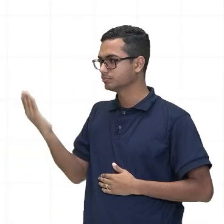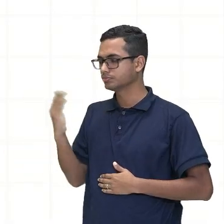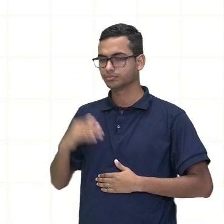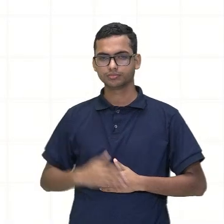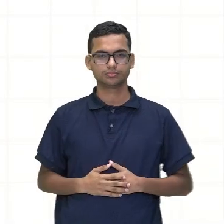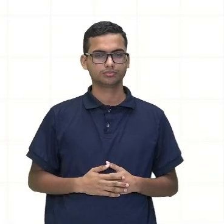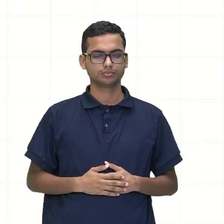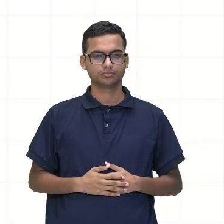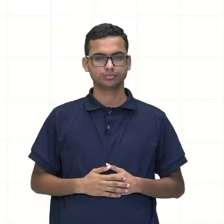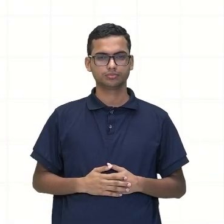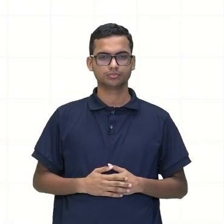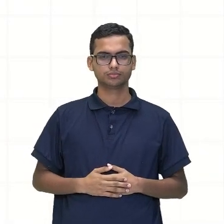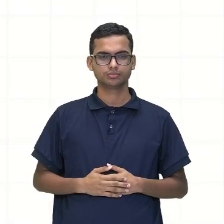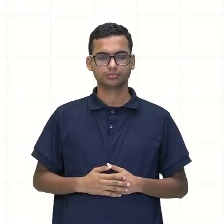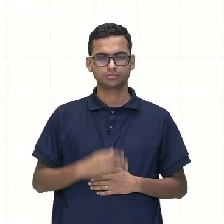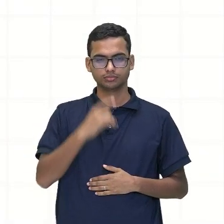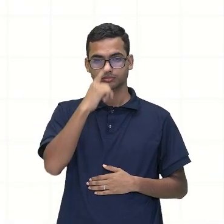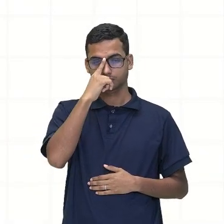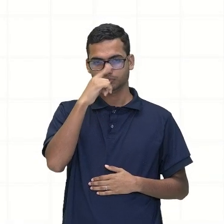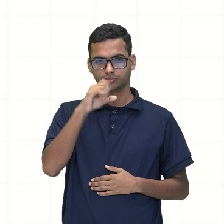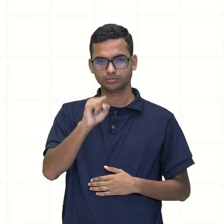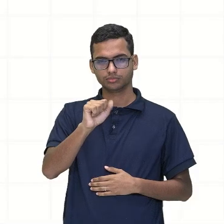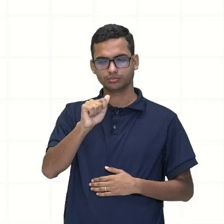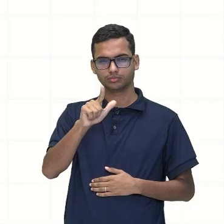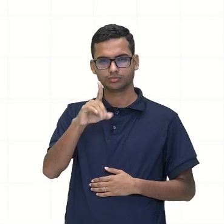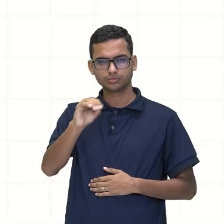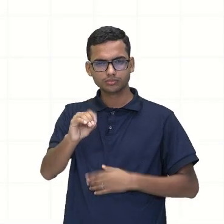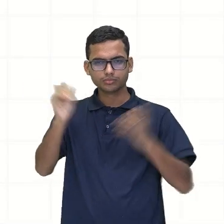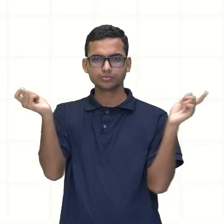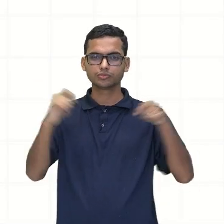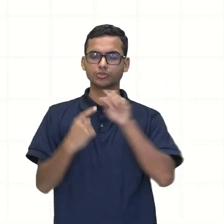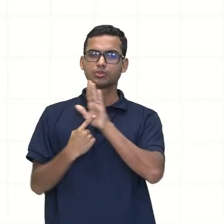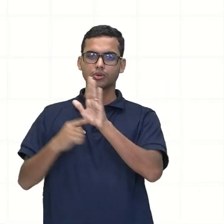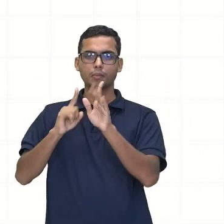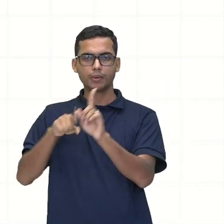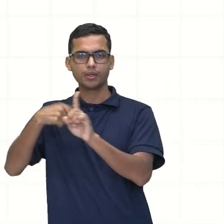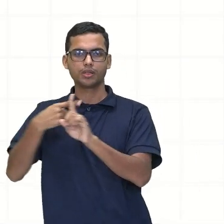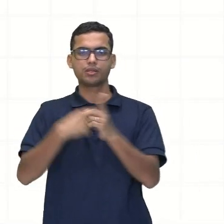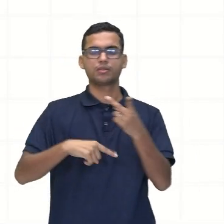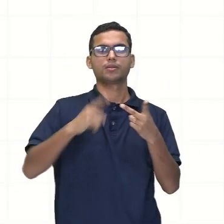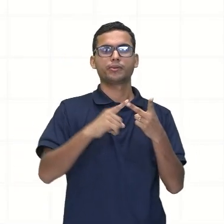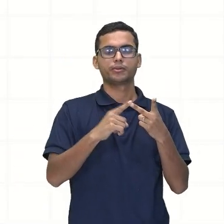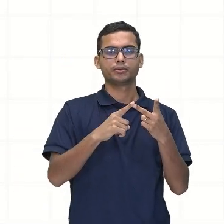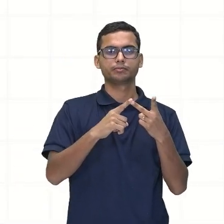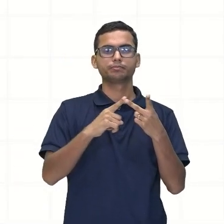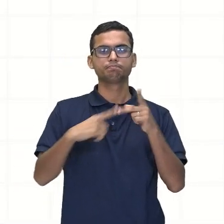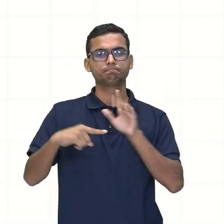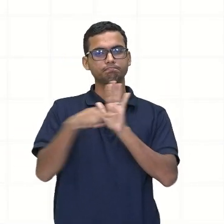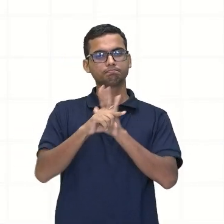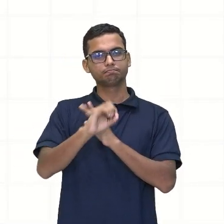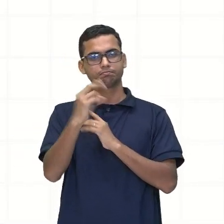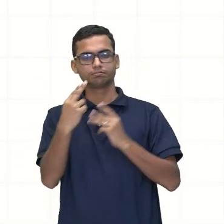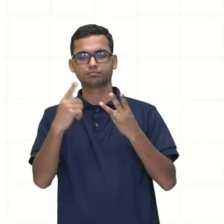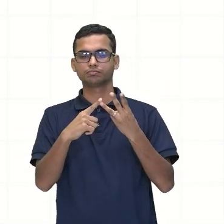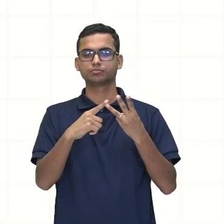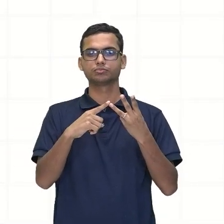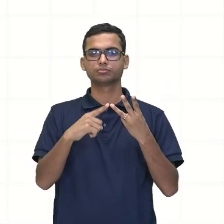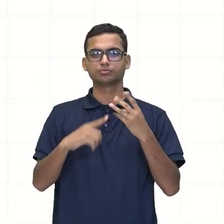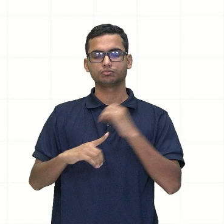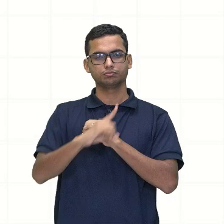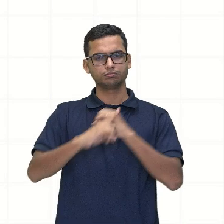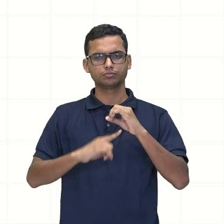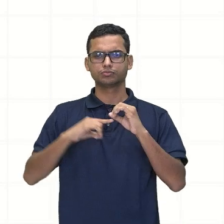Saldo, uma diferença que pode ser positiva, negativa ou nula. Tá? O que é